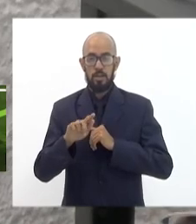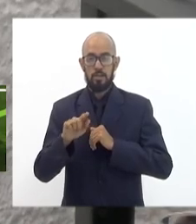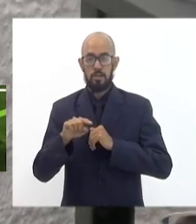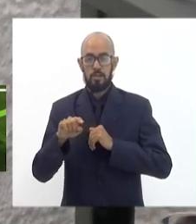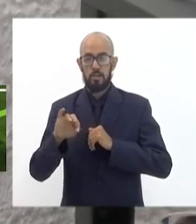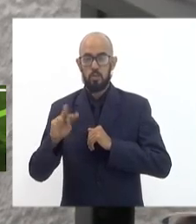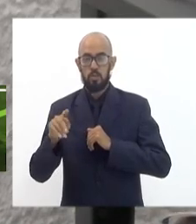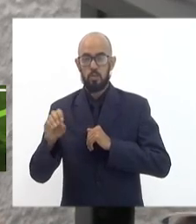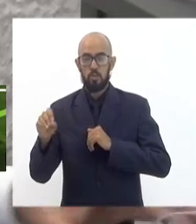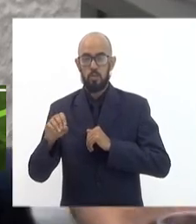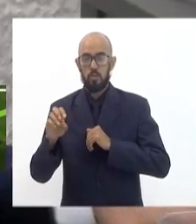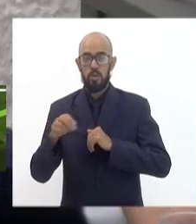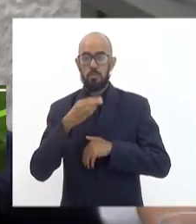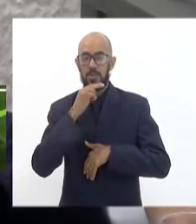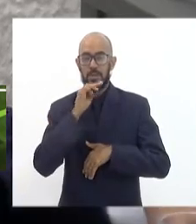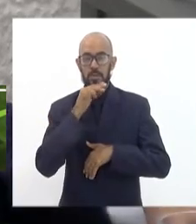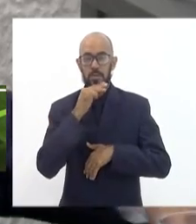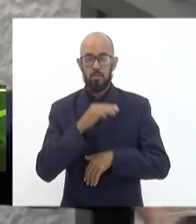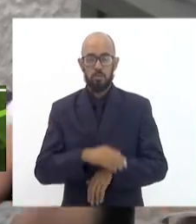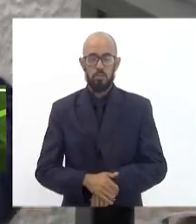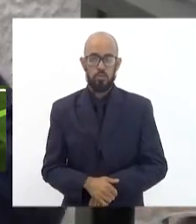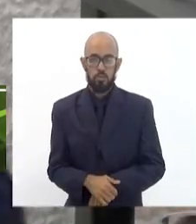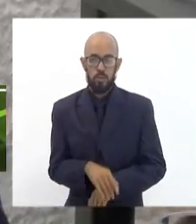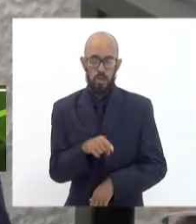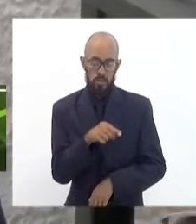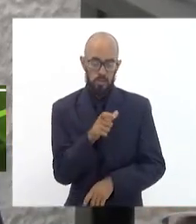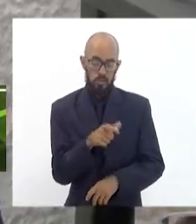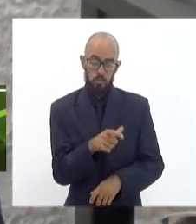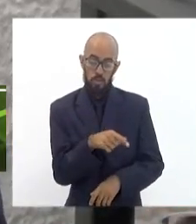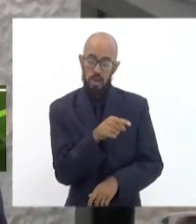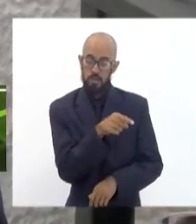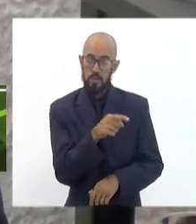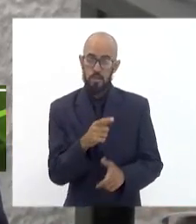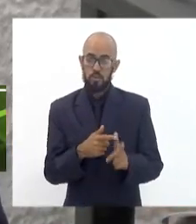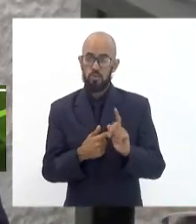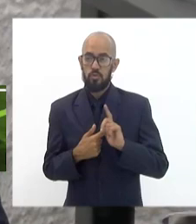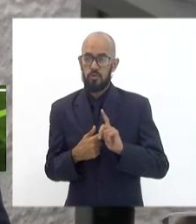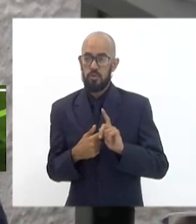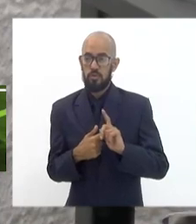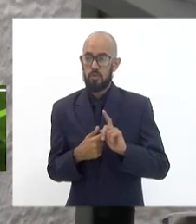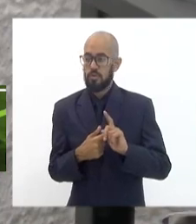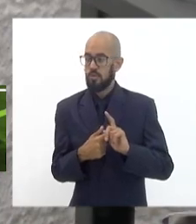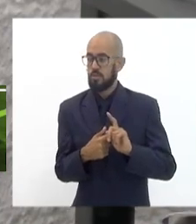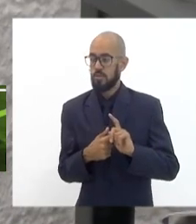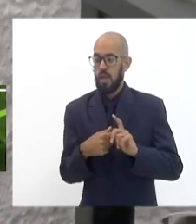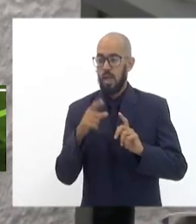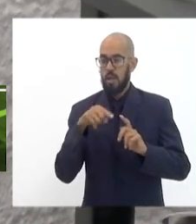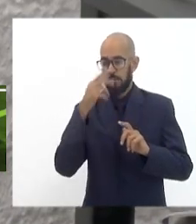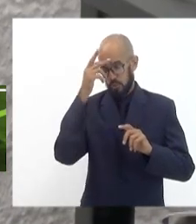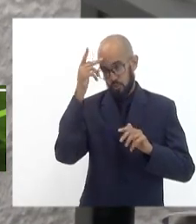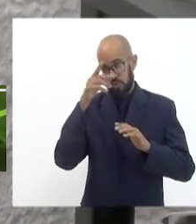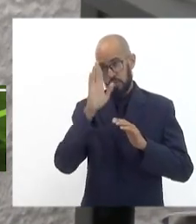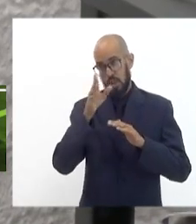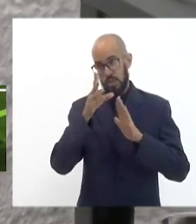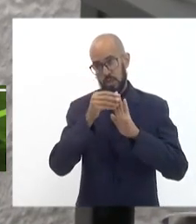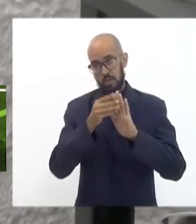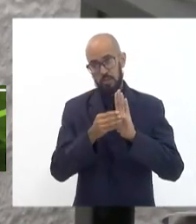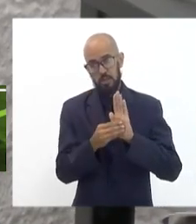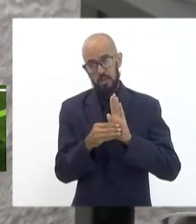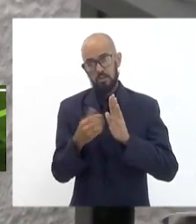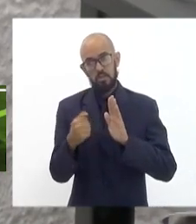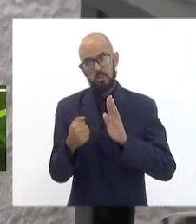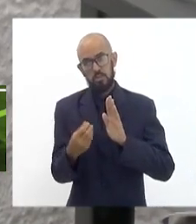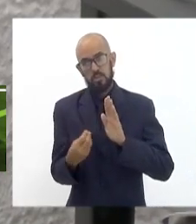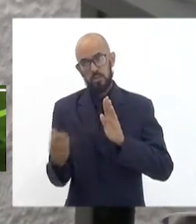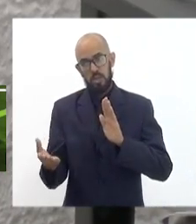essas unidades são dívidas gente mora em aluguel social dizer que tá morando sempre cadastrada a gente que sempre se entregar essas casas